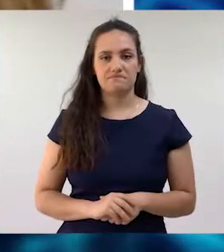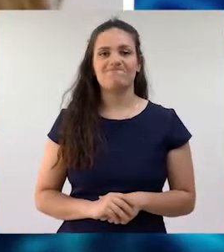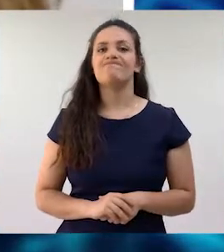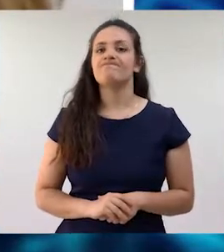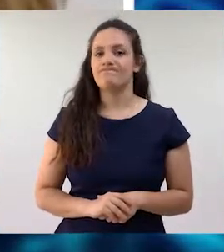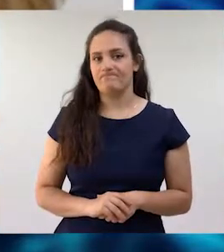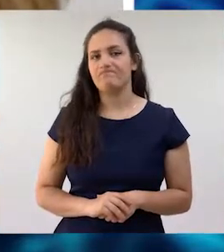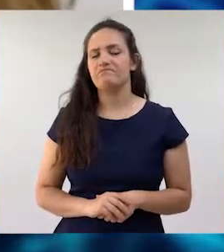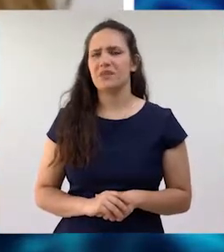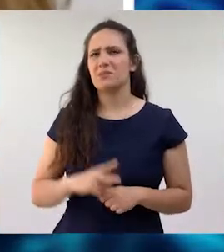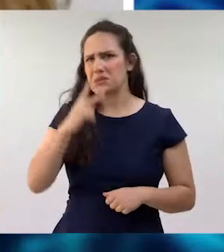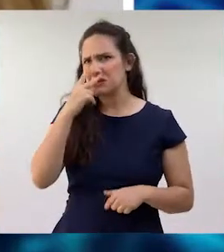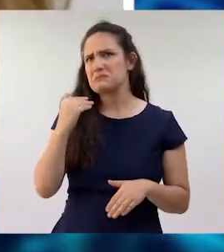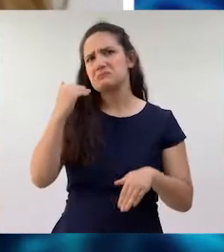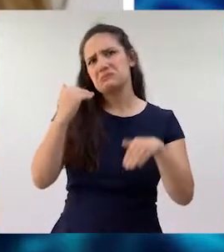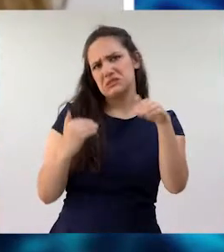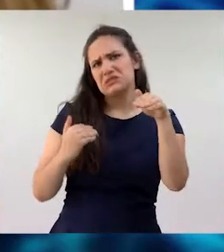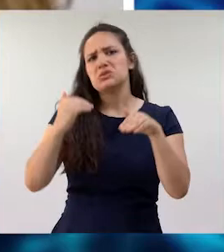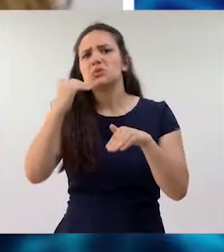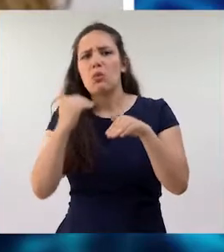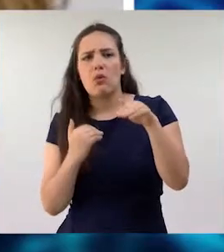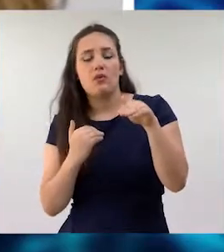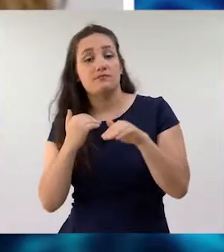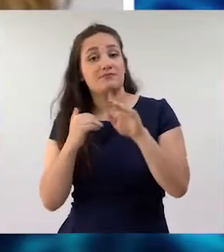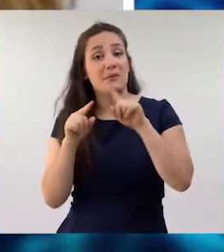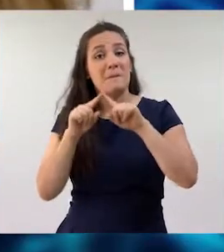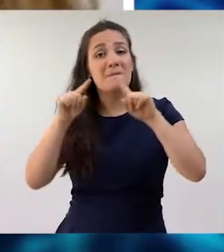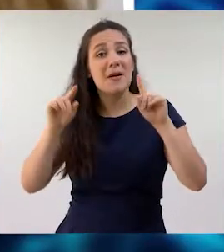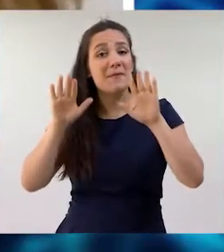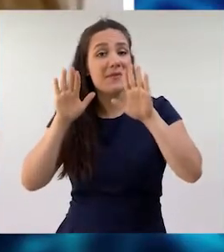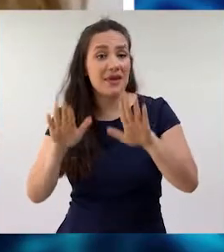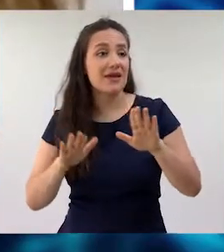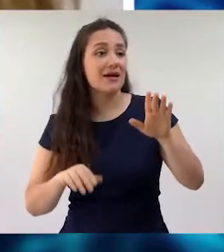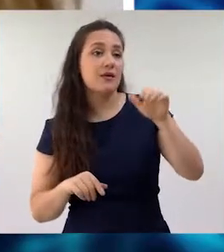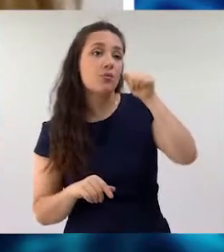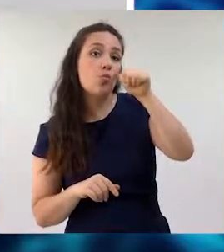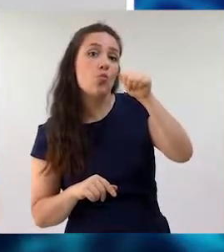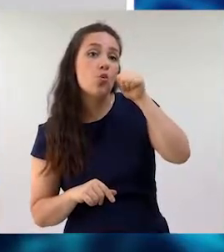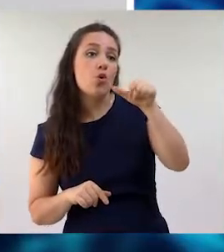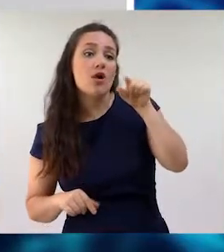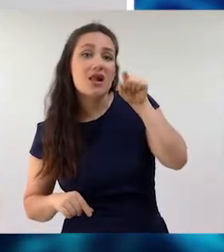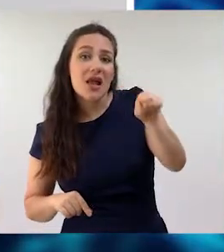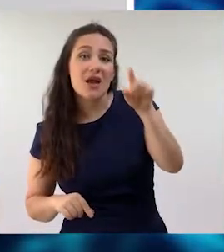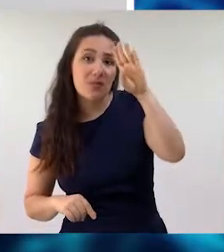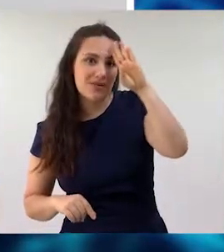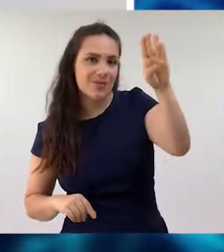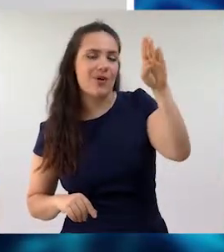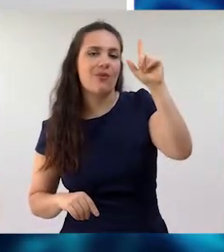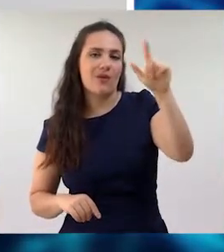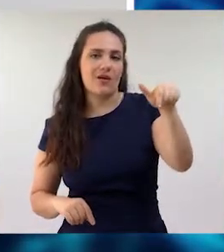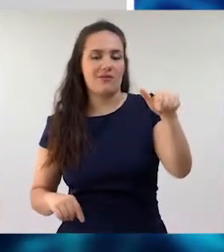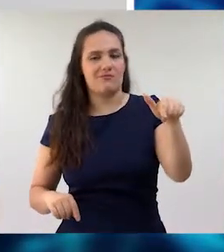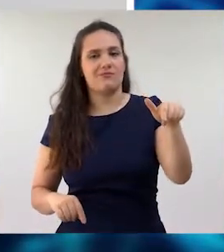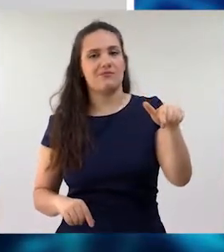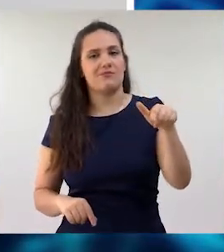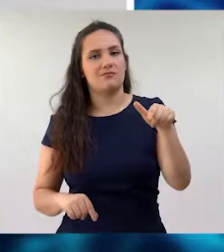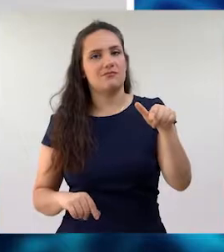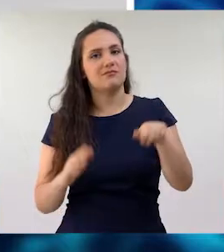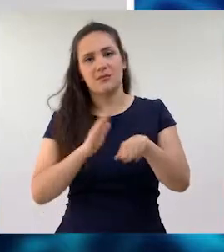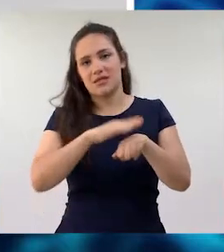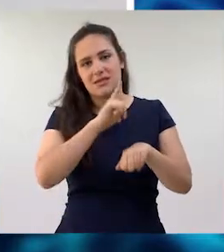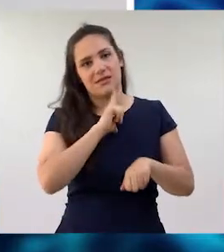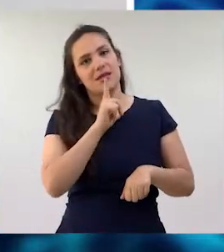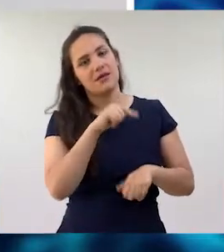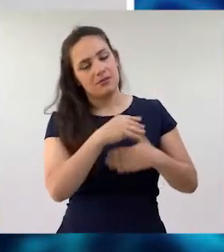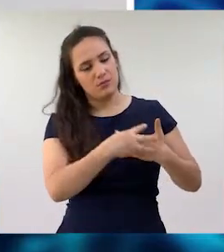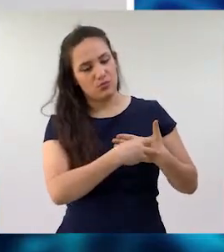Não, há uma equivalência nisso, mas nas mulheres, o principal câncer,